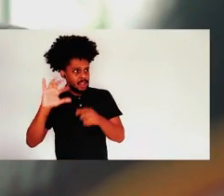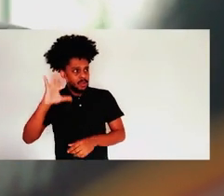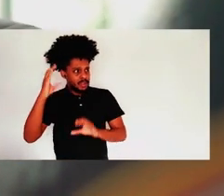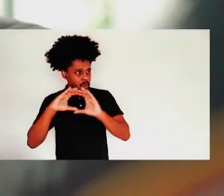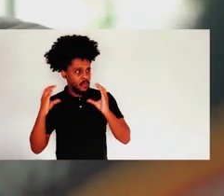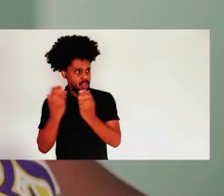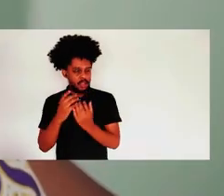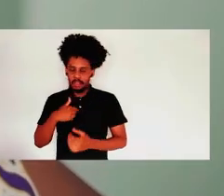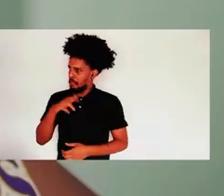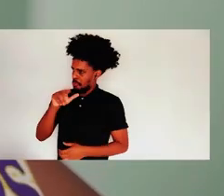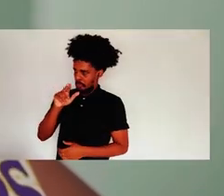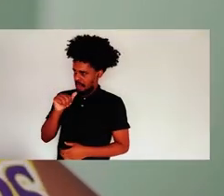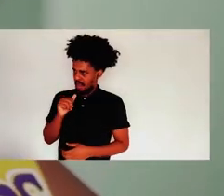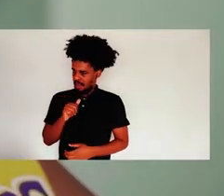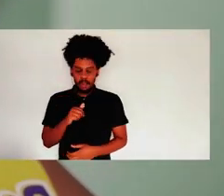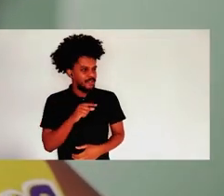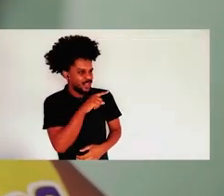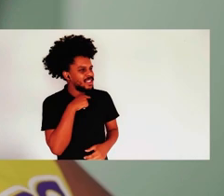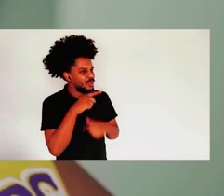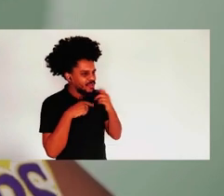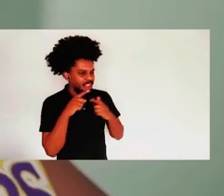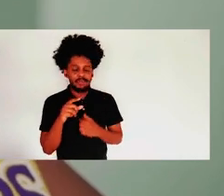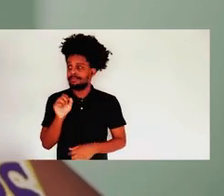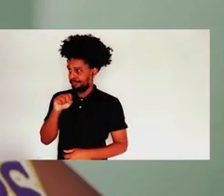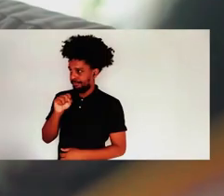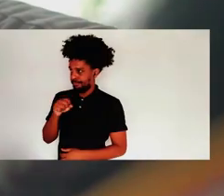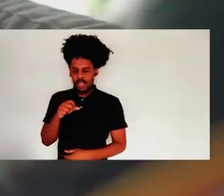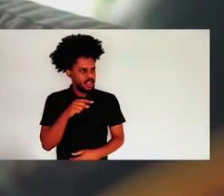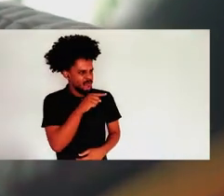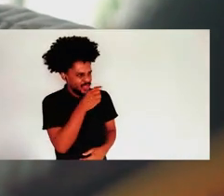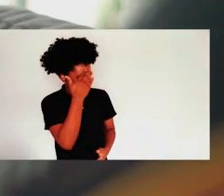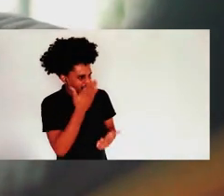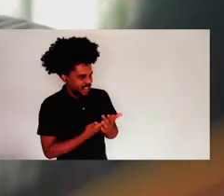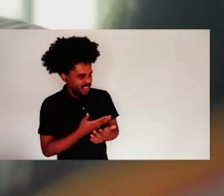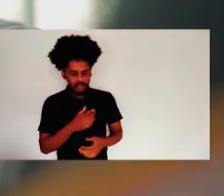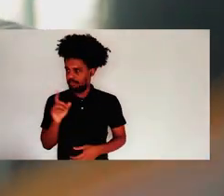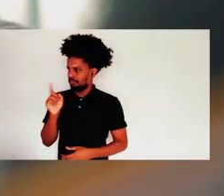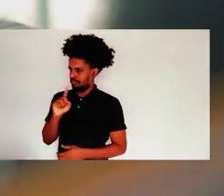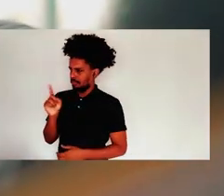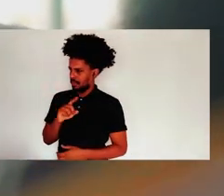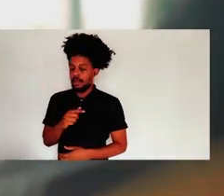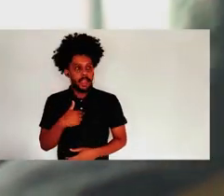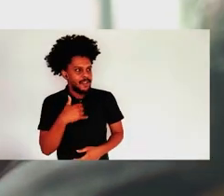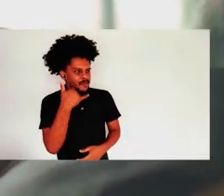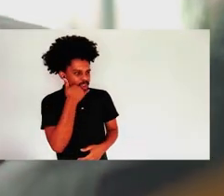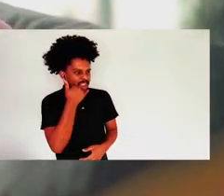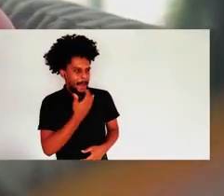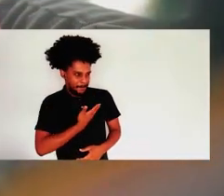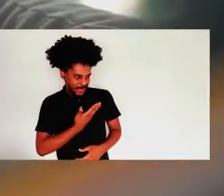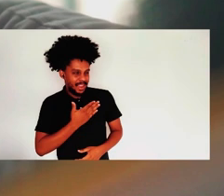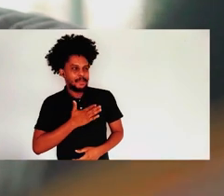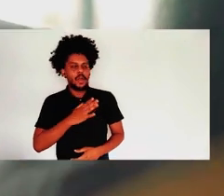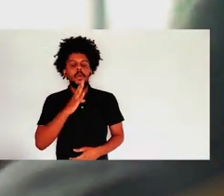aconteceu a conferência de Durban. Eu nunca ouvi falar nessa conferência, não. Tá duvidando? Tô. Não tá acreditando? Não. Peraí que eu vou ligar pra